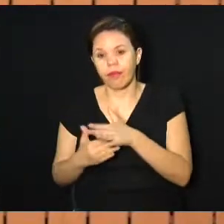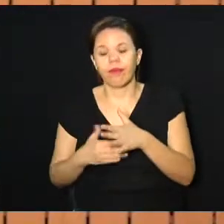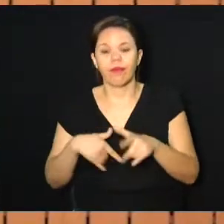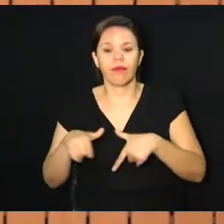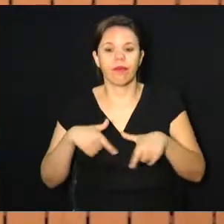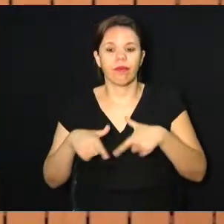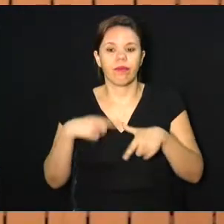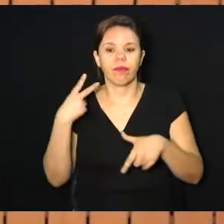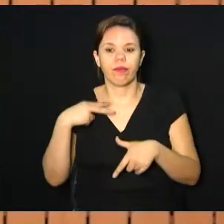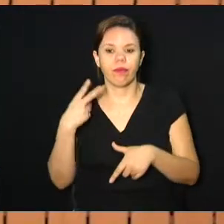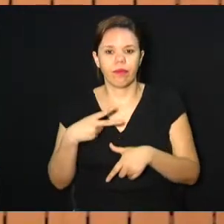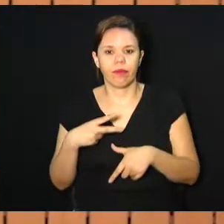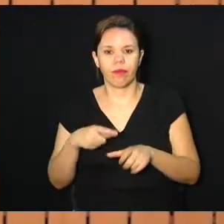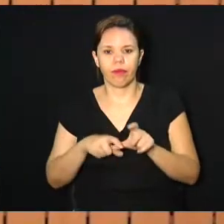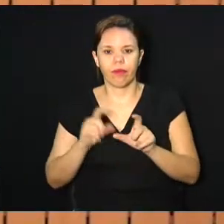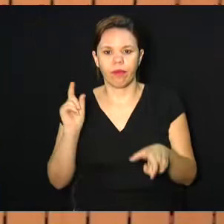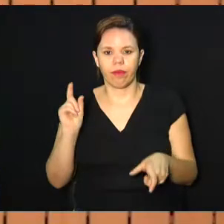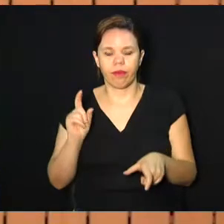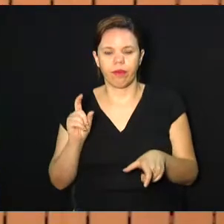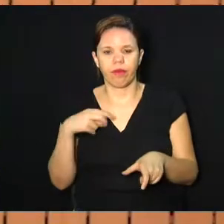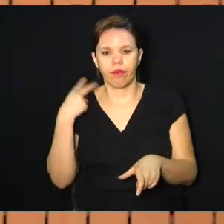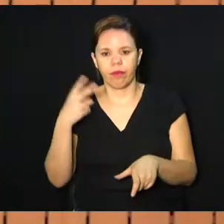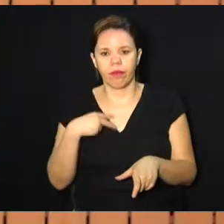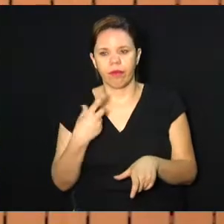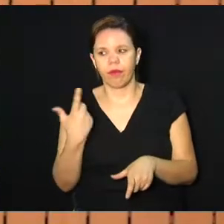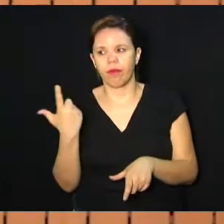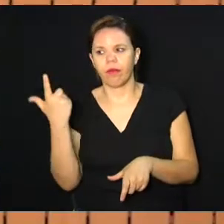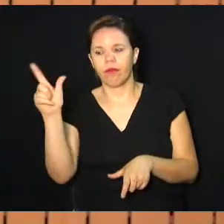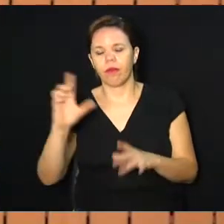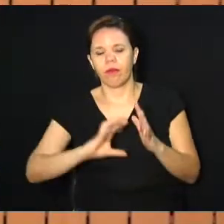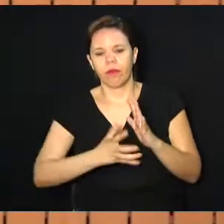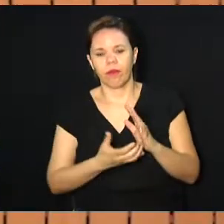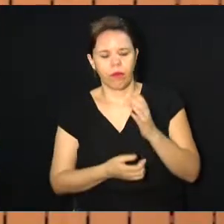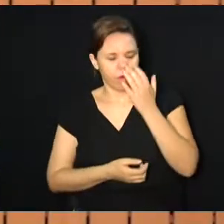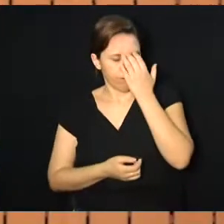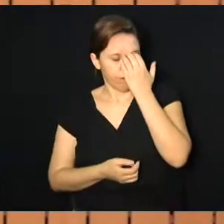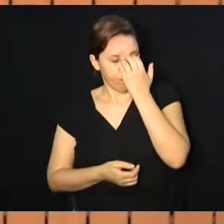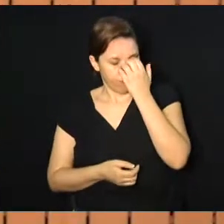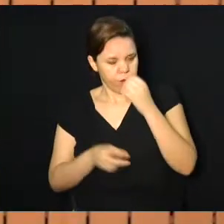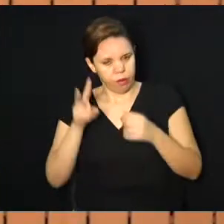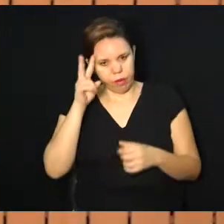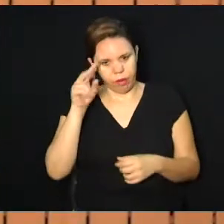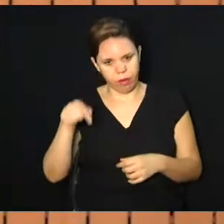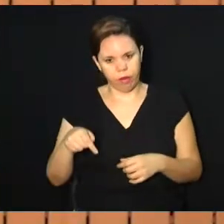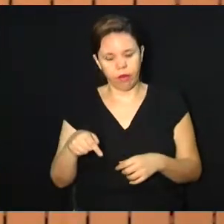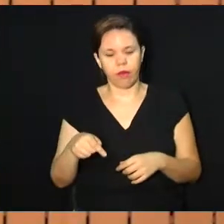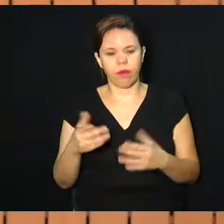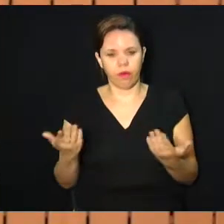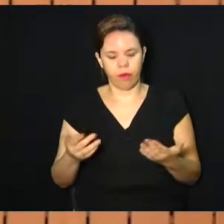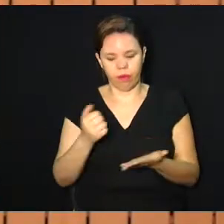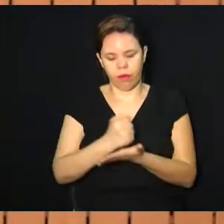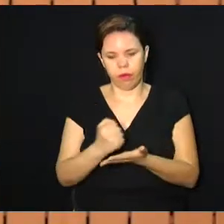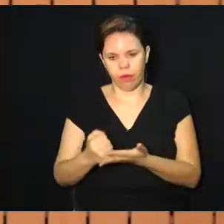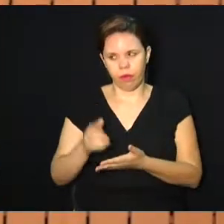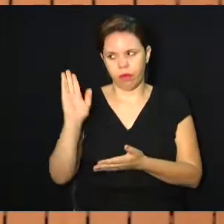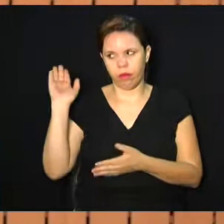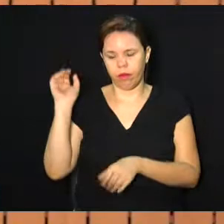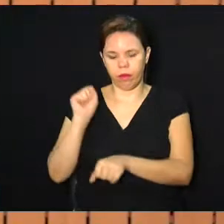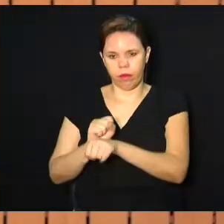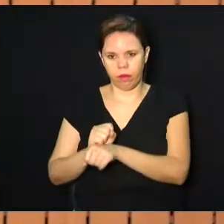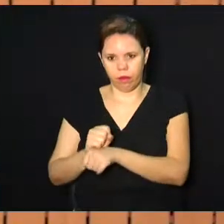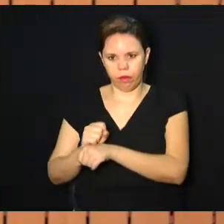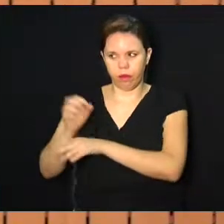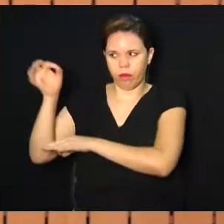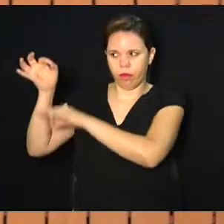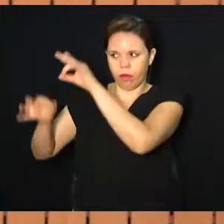dos vereadores independentes e vereadores da oposição. Vale lembrar que esta licitação já estava suspensa por decisão